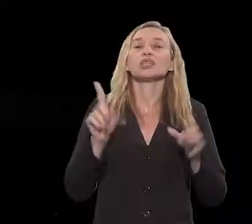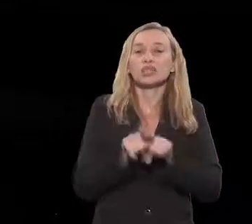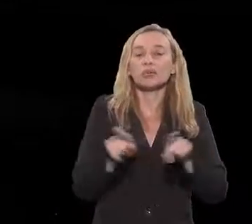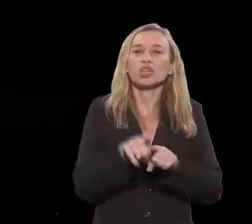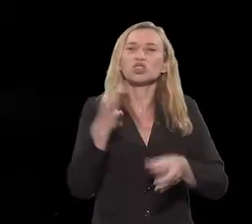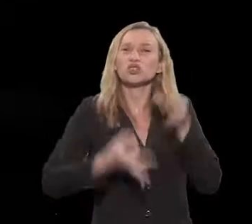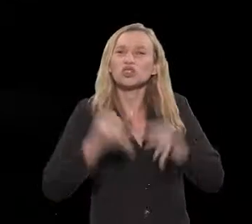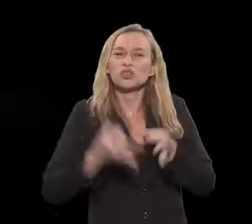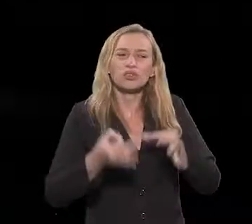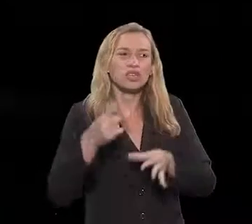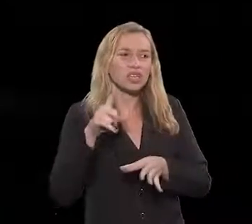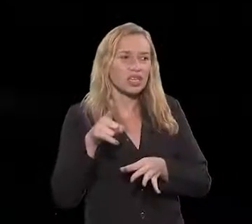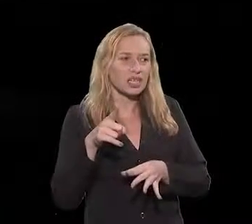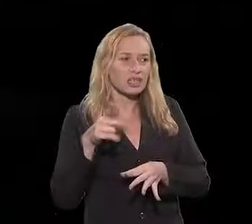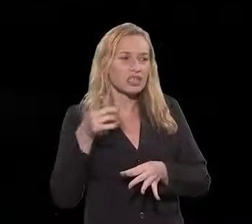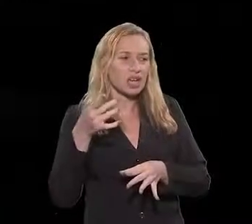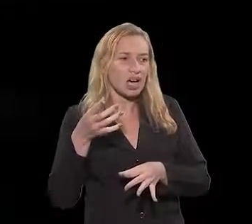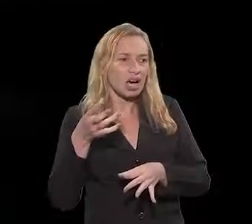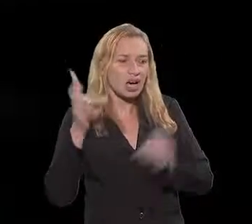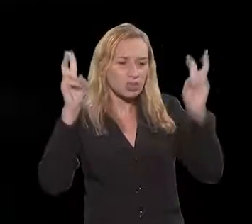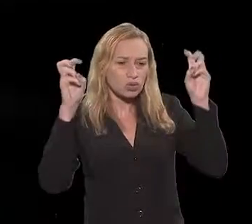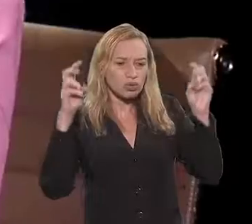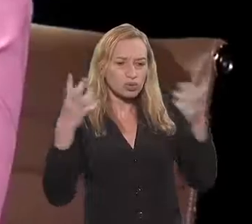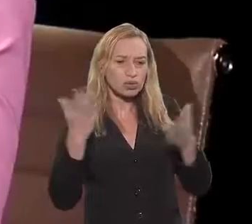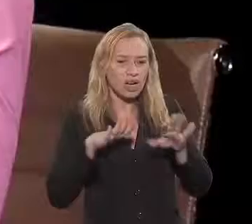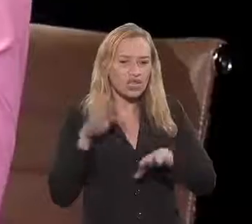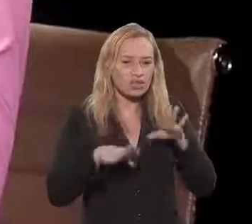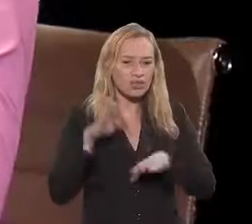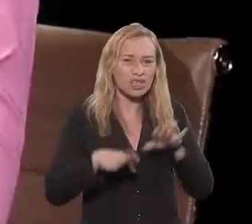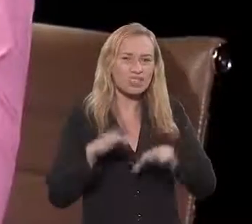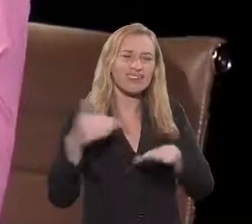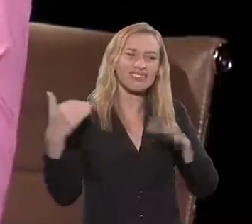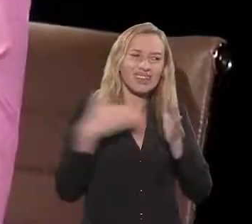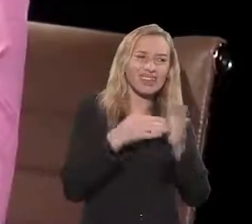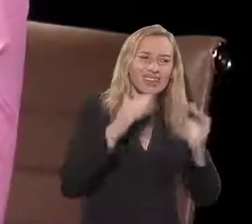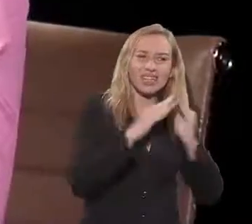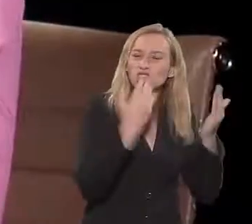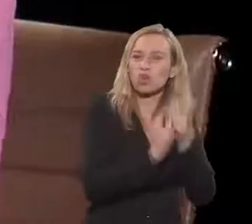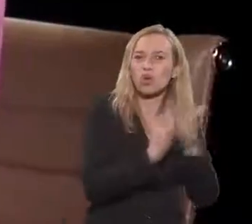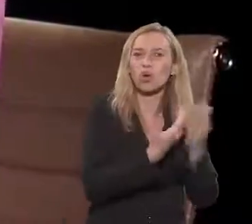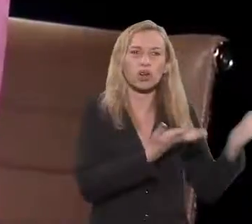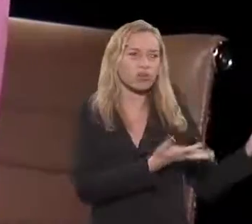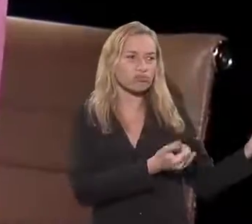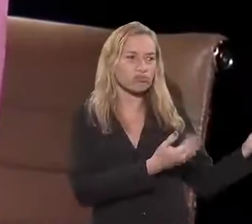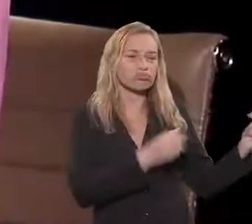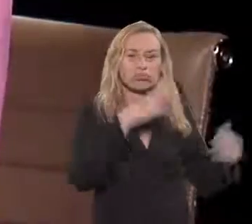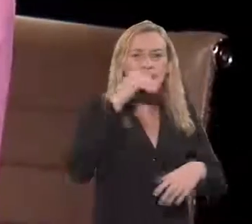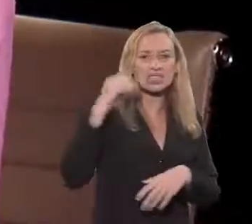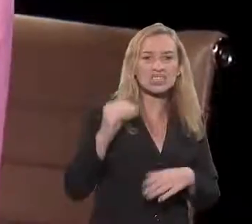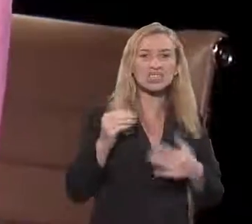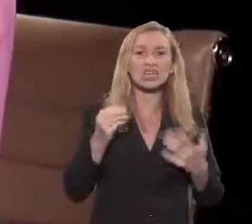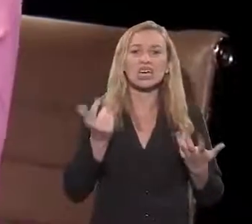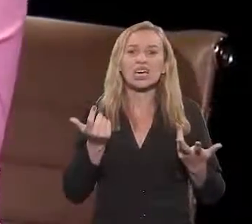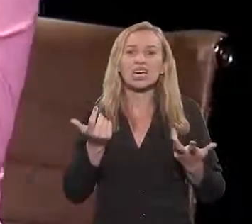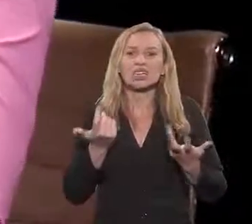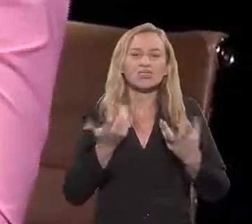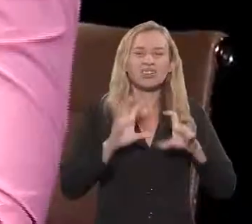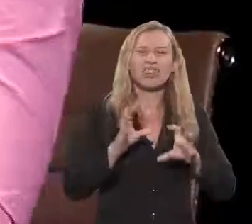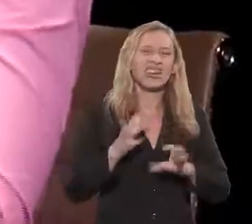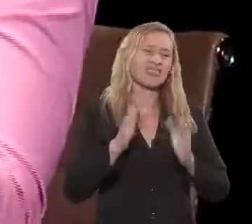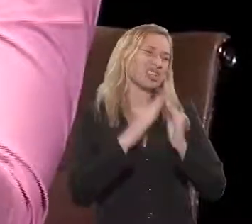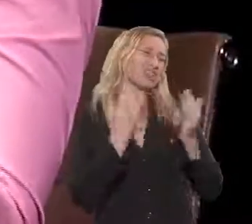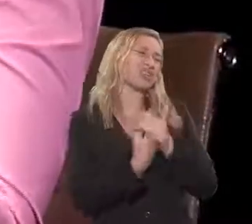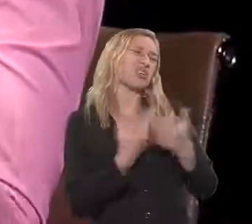né? Essa questão que eu não sei se eu estiver errada, você me corrija, que às vezes até na escola os jovens, os adolescentes, as crianças não querem ir